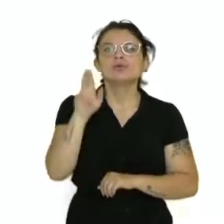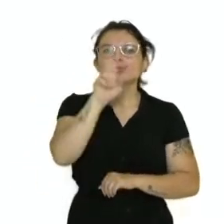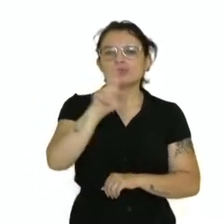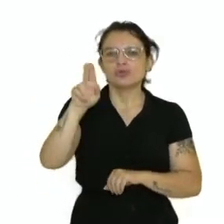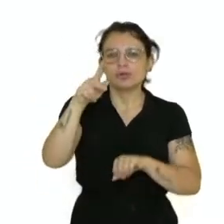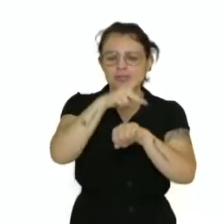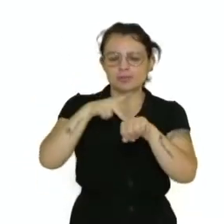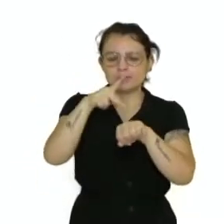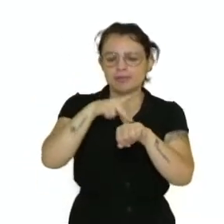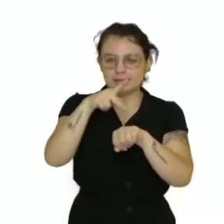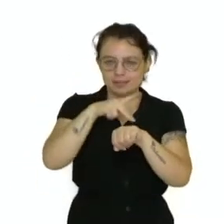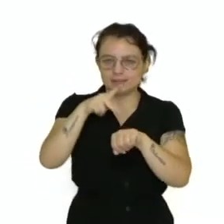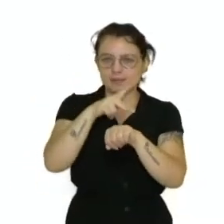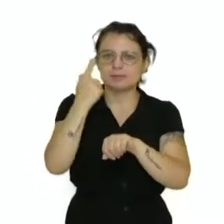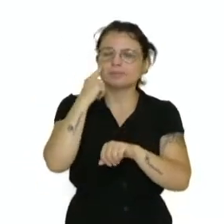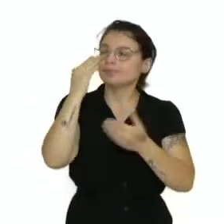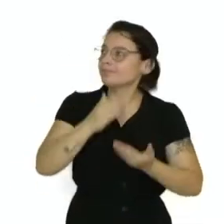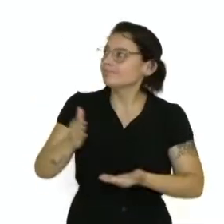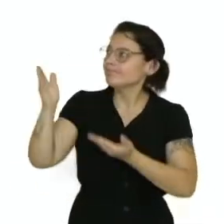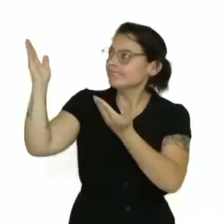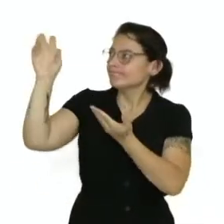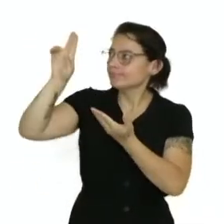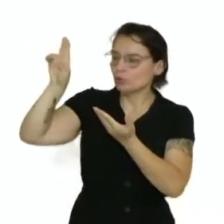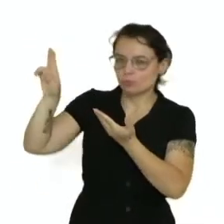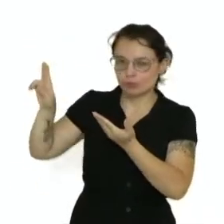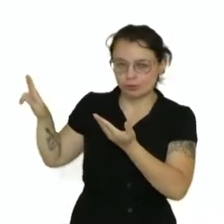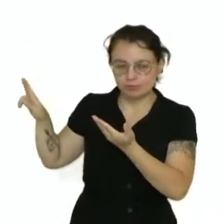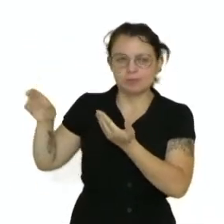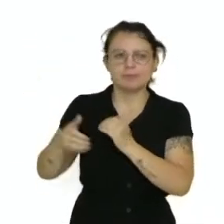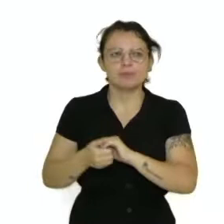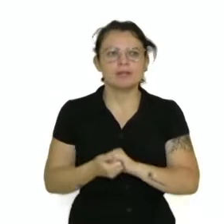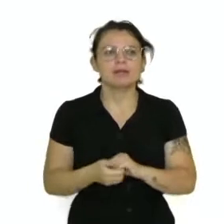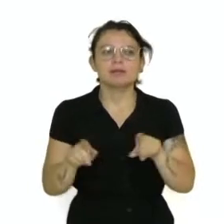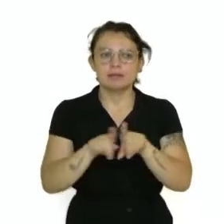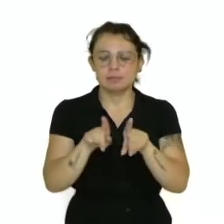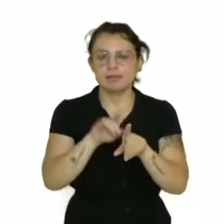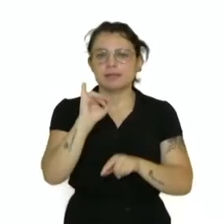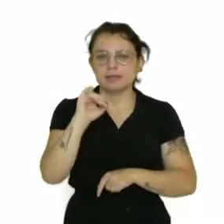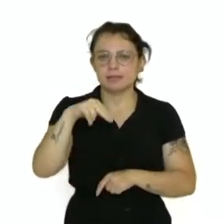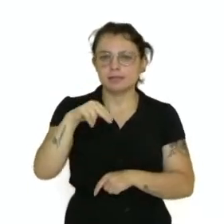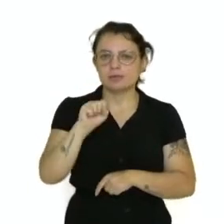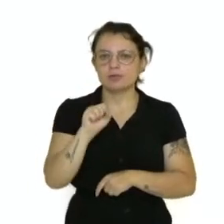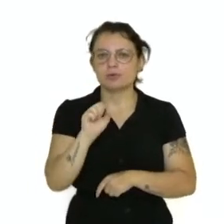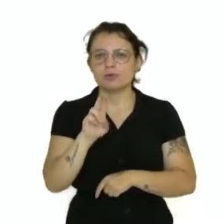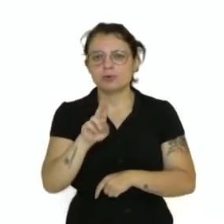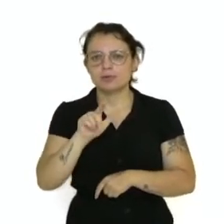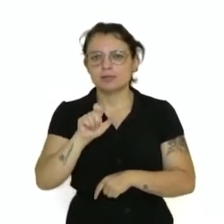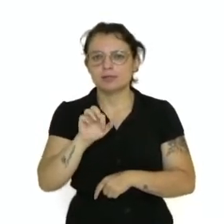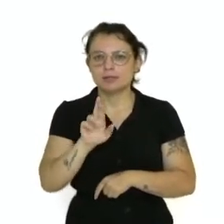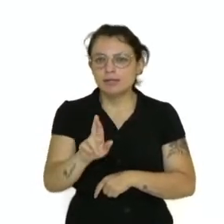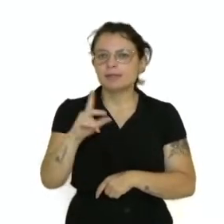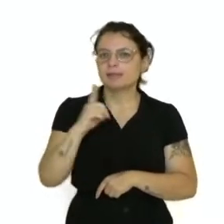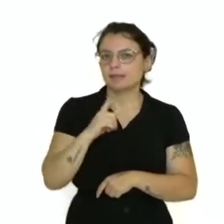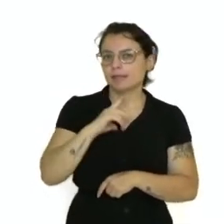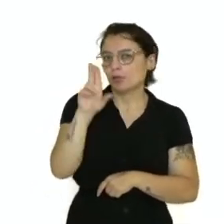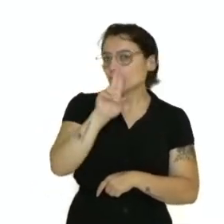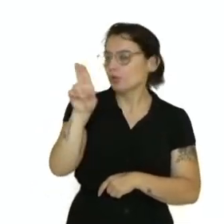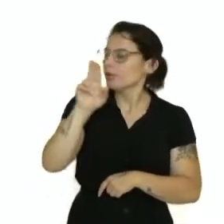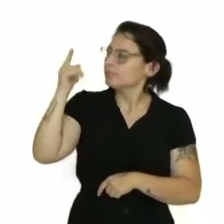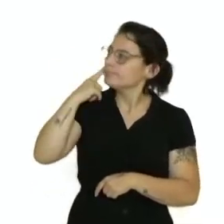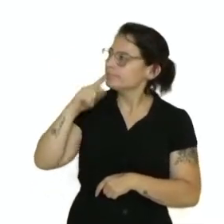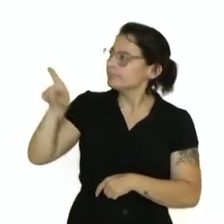El Salvador, Guatemala, Honduras, Nicarágua e Panamá. Enquanto na América Central e insular nós temos Antigua e Barbuda,